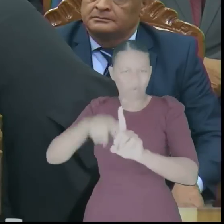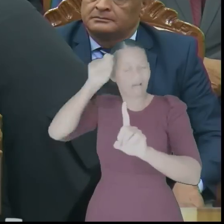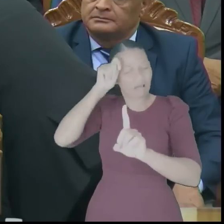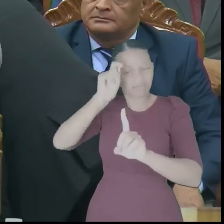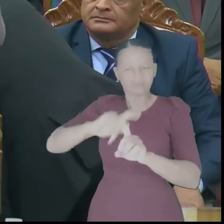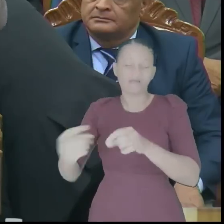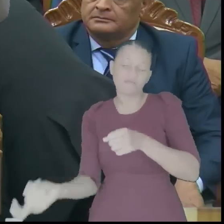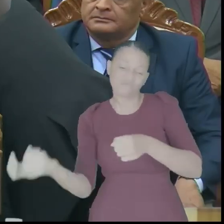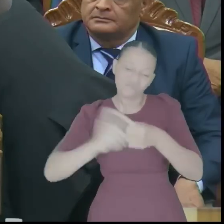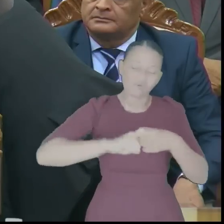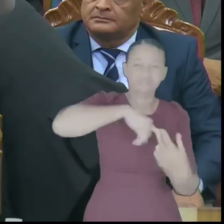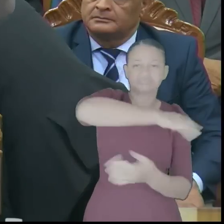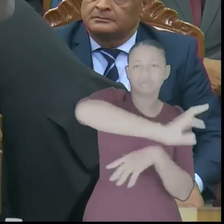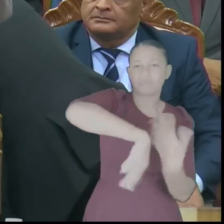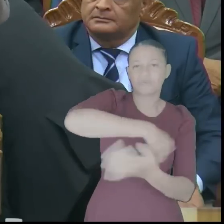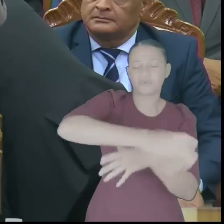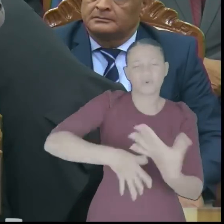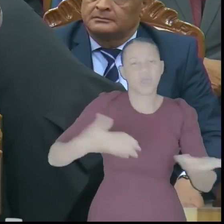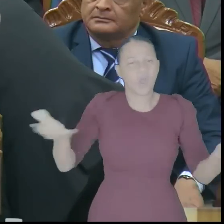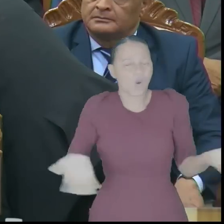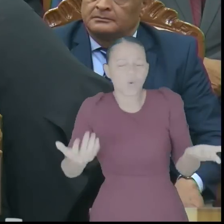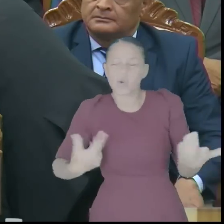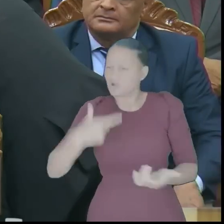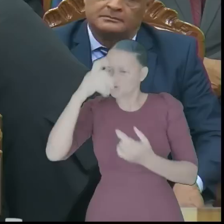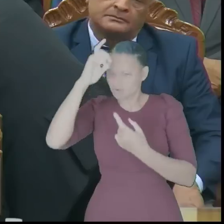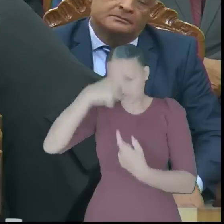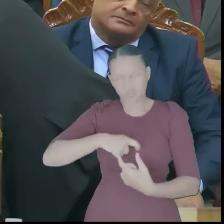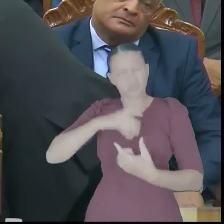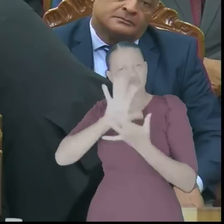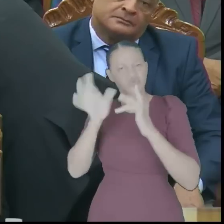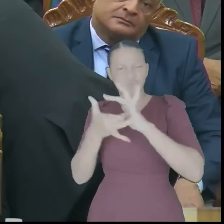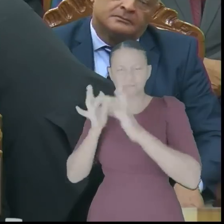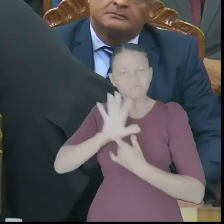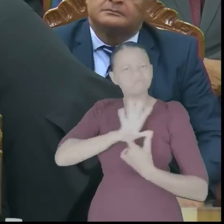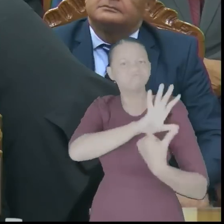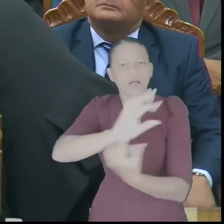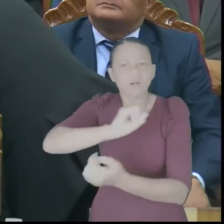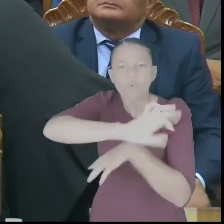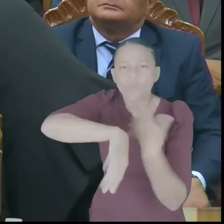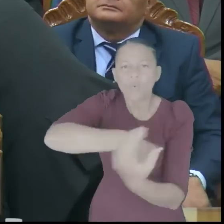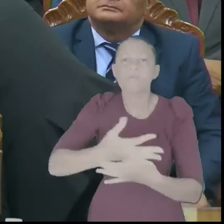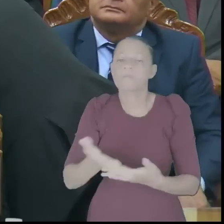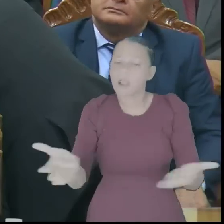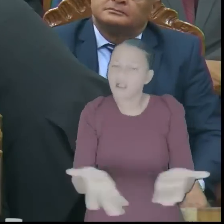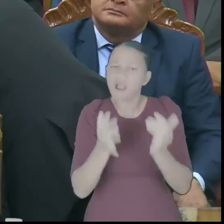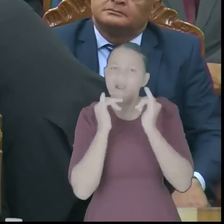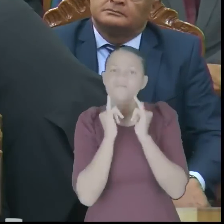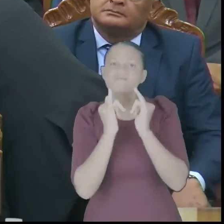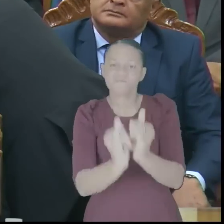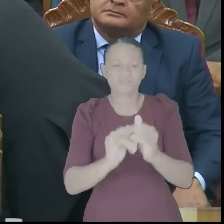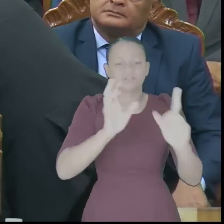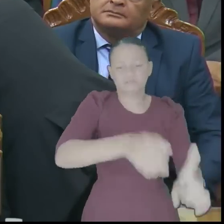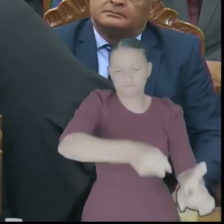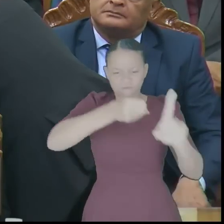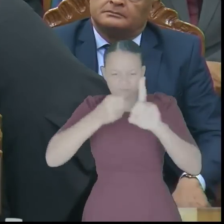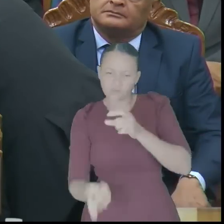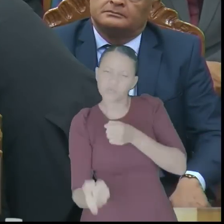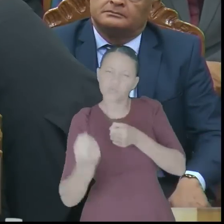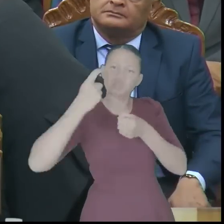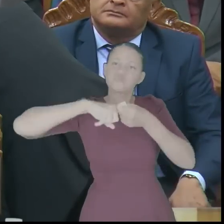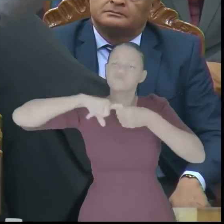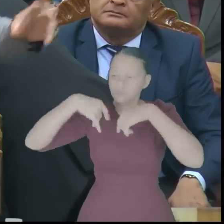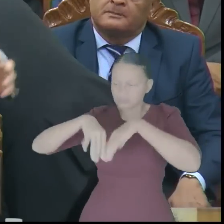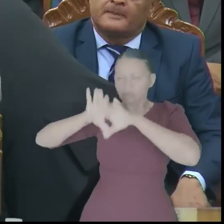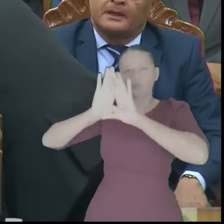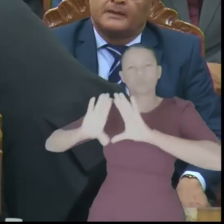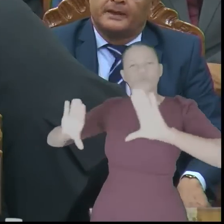caos. Eu estou me manifestando no caos novamente para dizer que ainda hoje eu vou te levar de volta para o